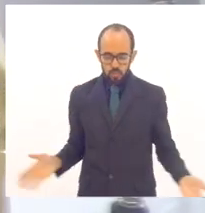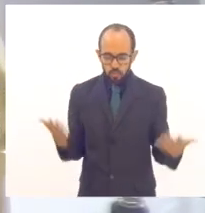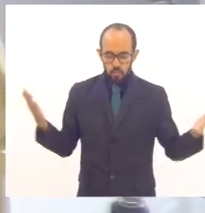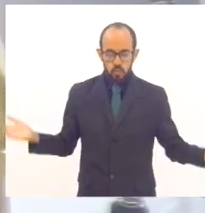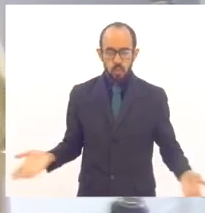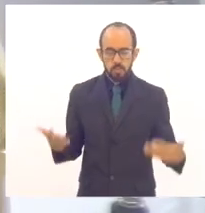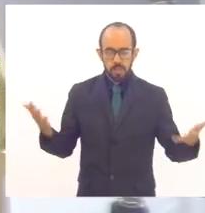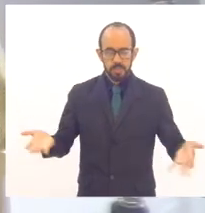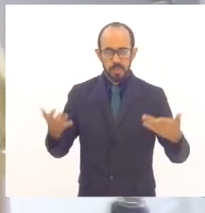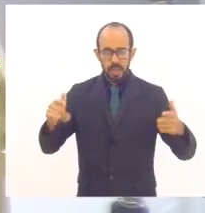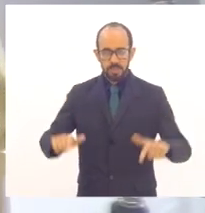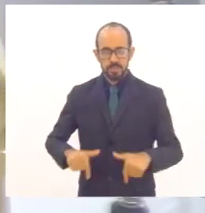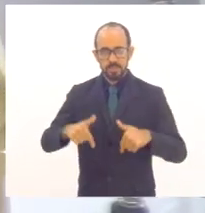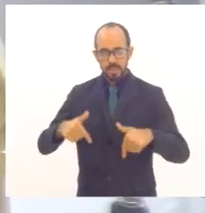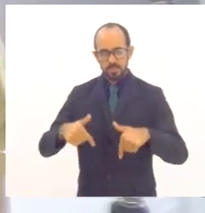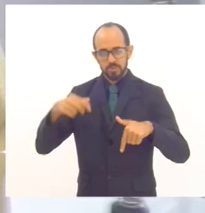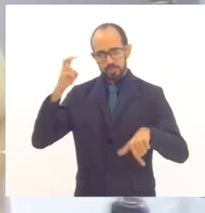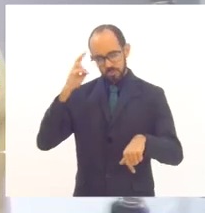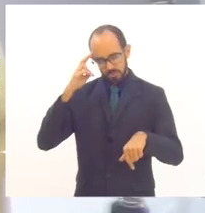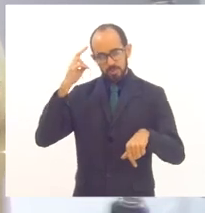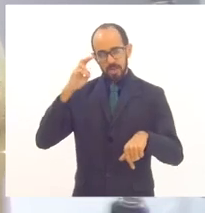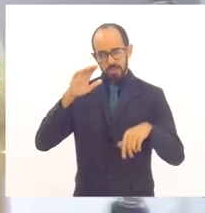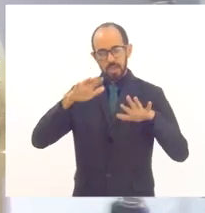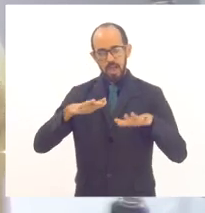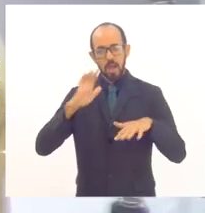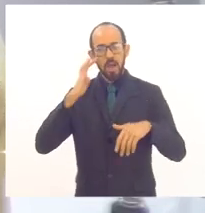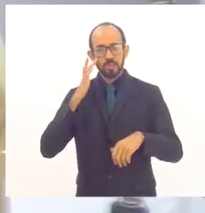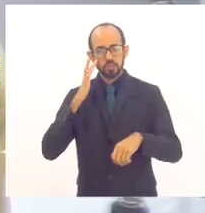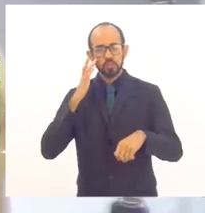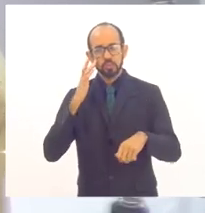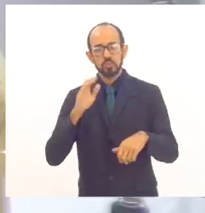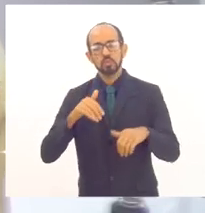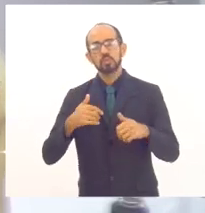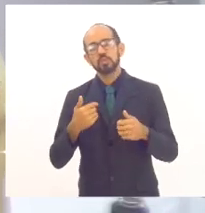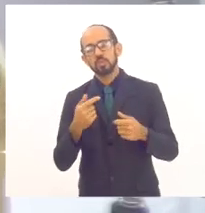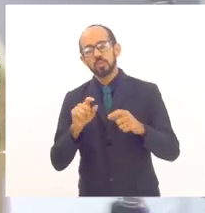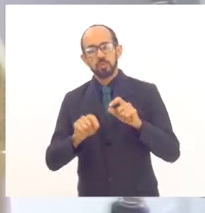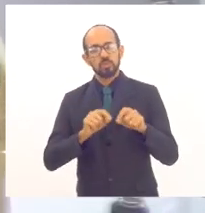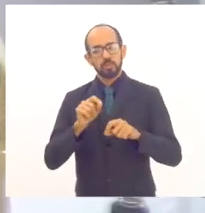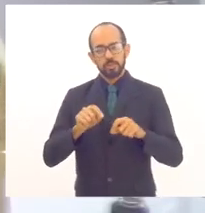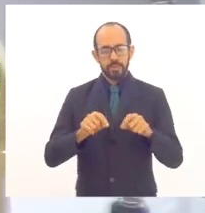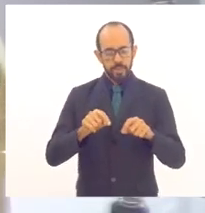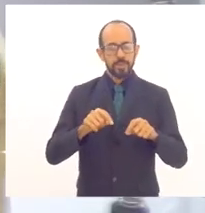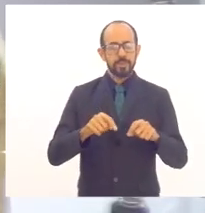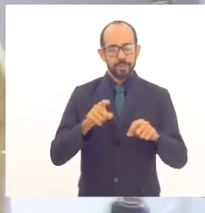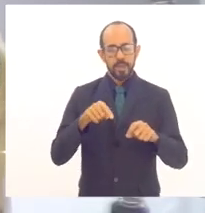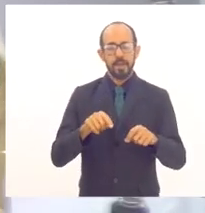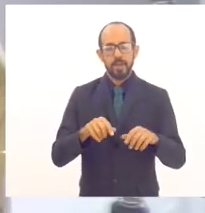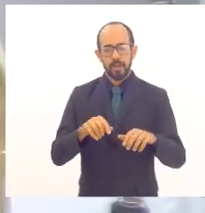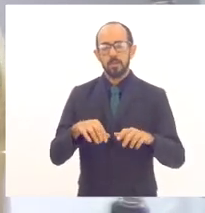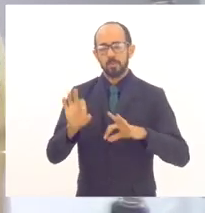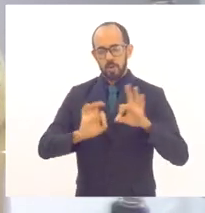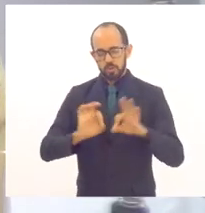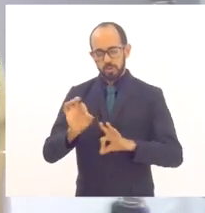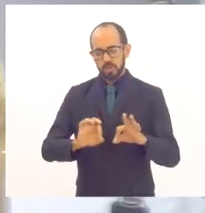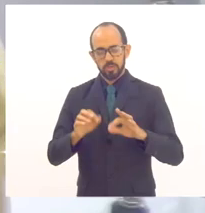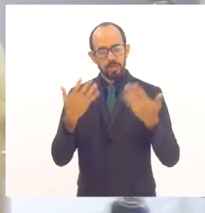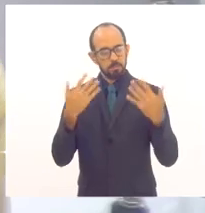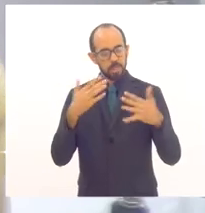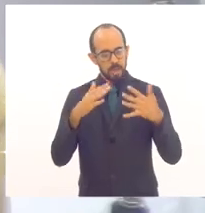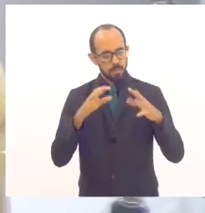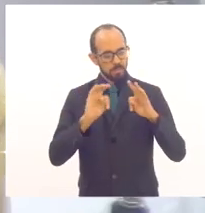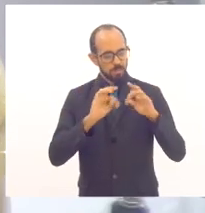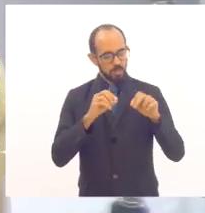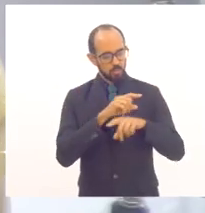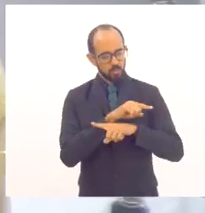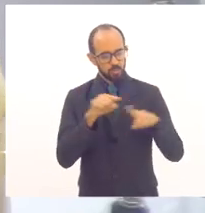essas iniciativas culturais. Então, acho que o projeto vem em busca disso, em torno disso, e parabenizá-los, porque,